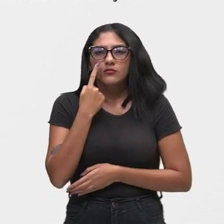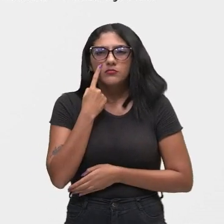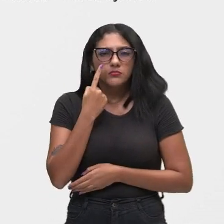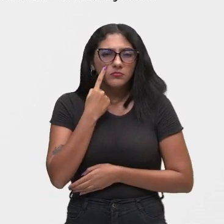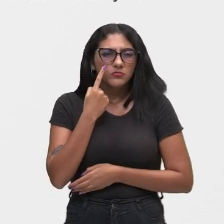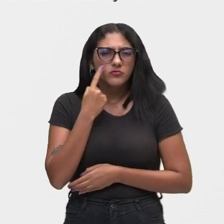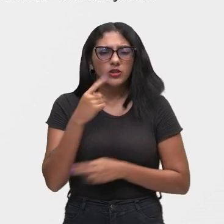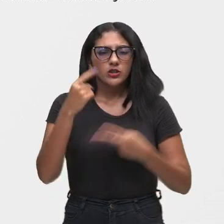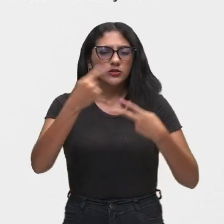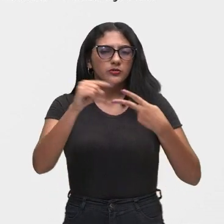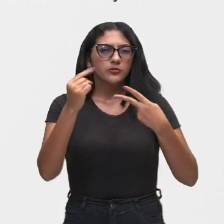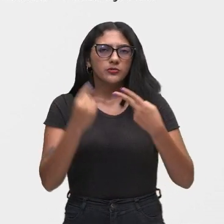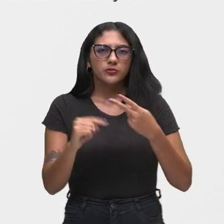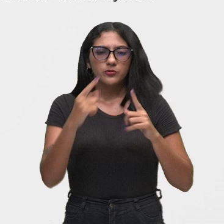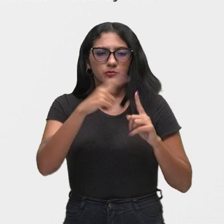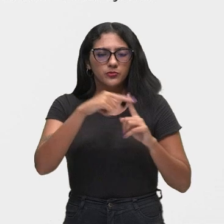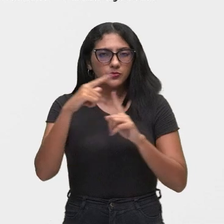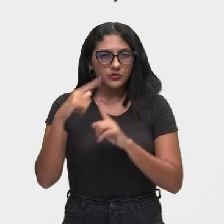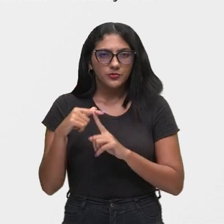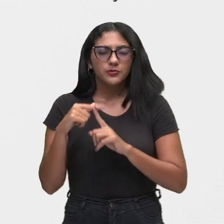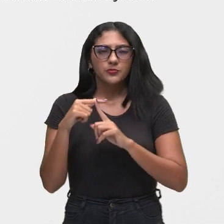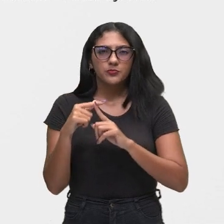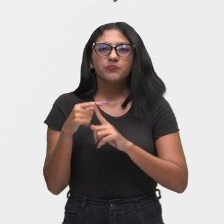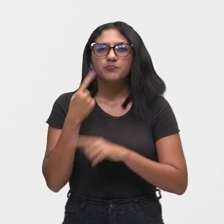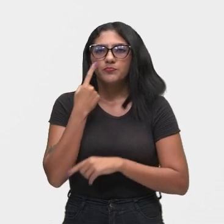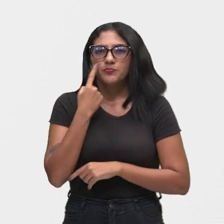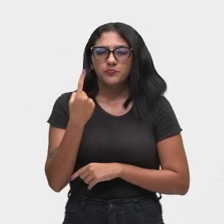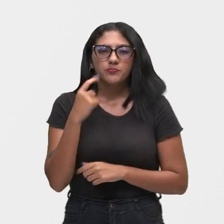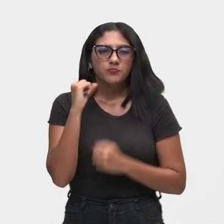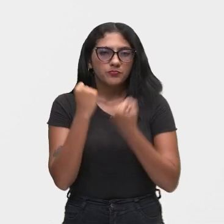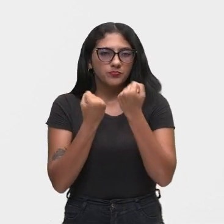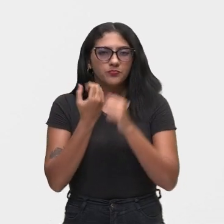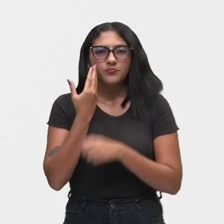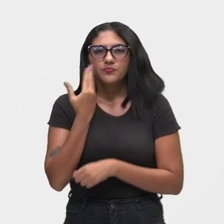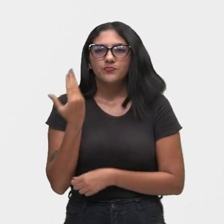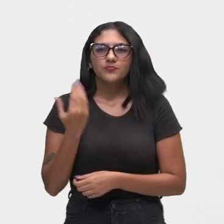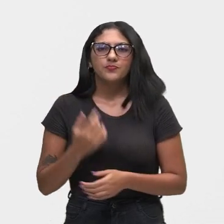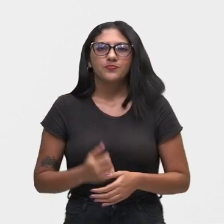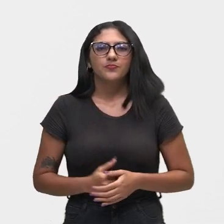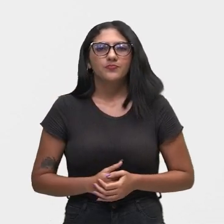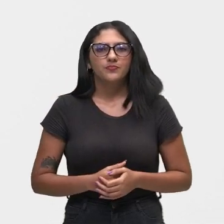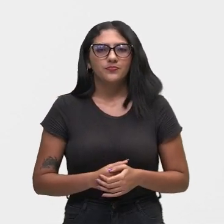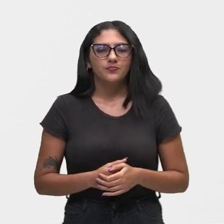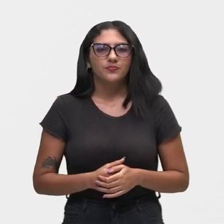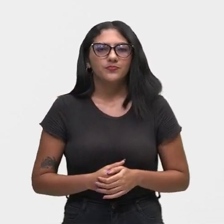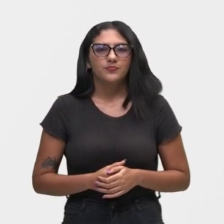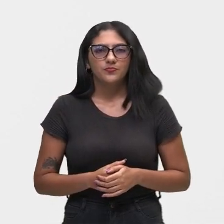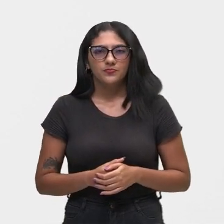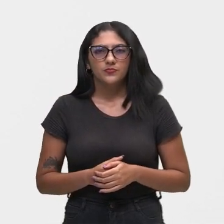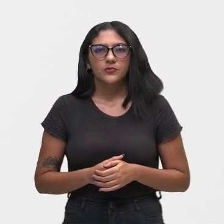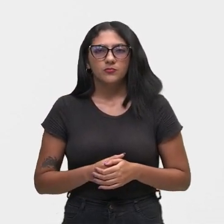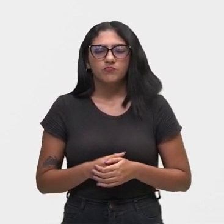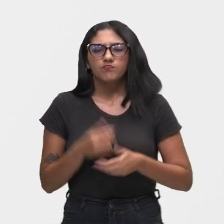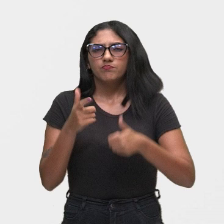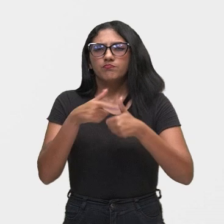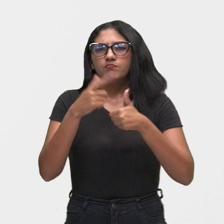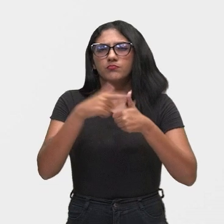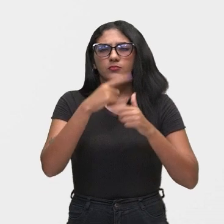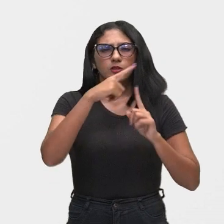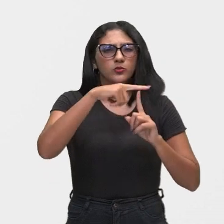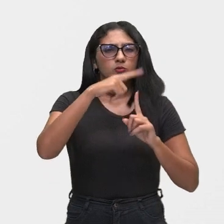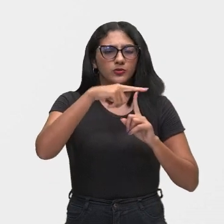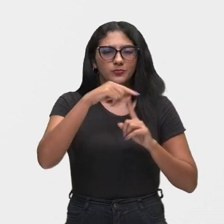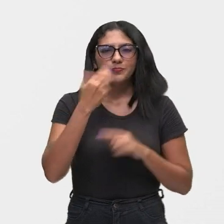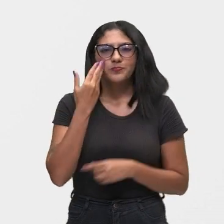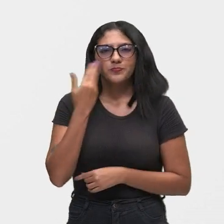dois tipos de classificações das máquinas térmicas. Então, no primeiro tipo